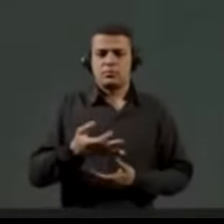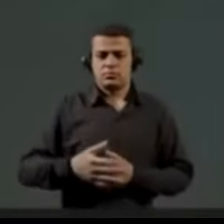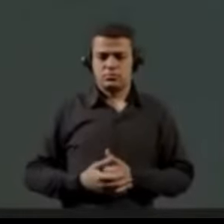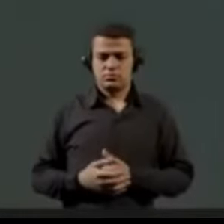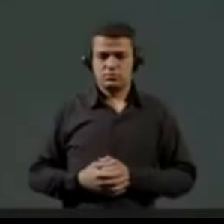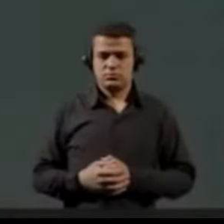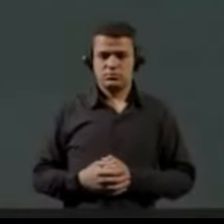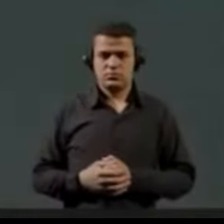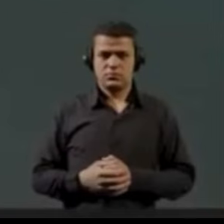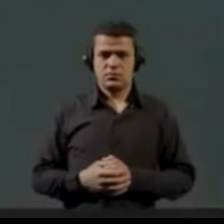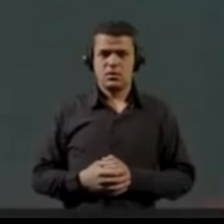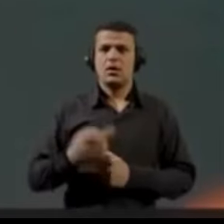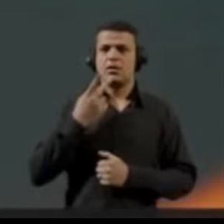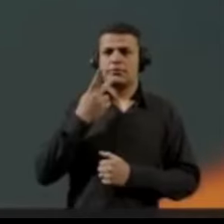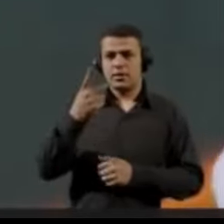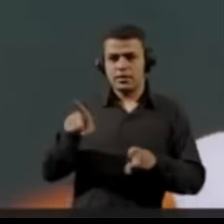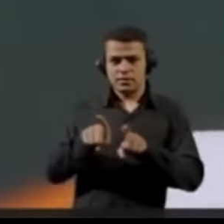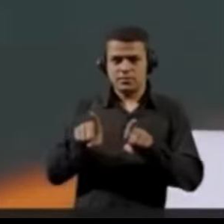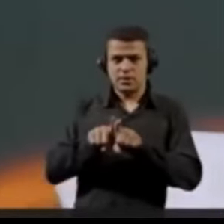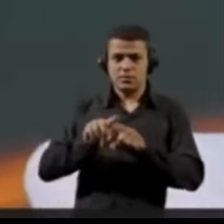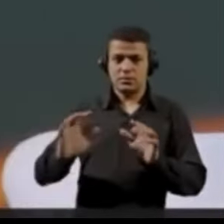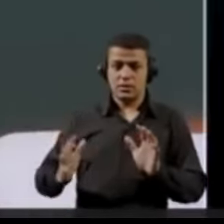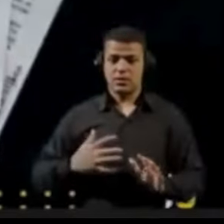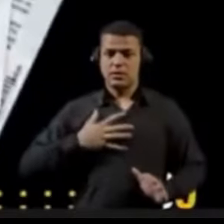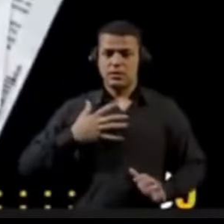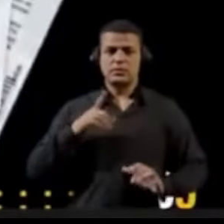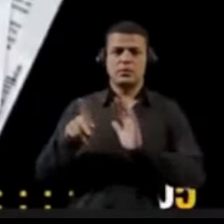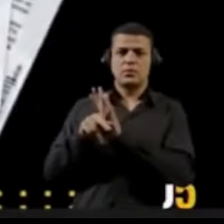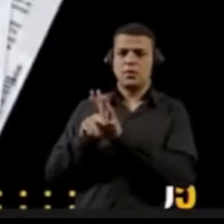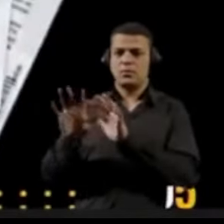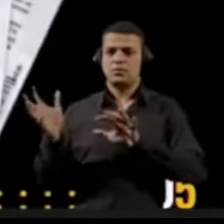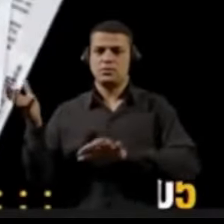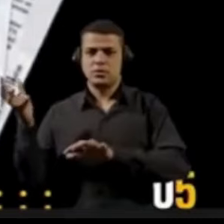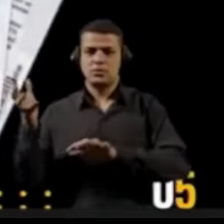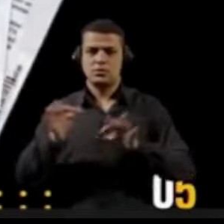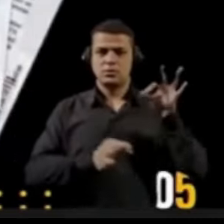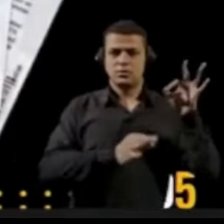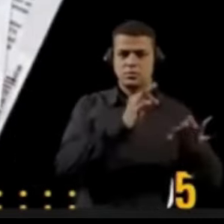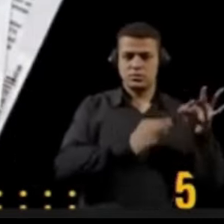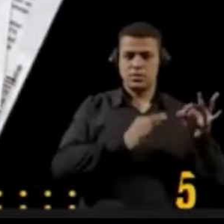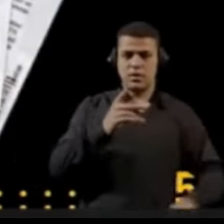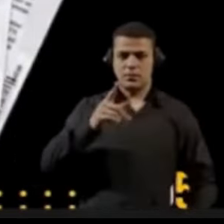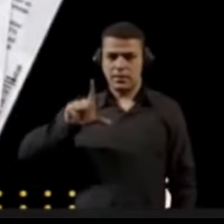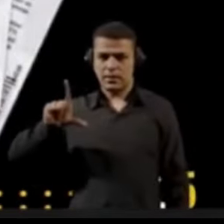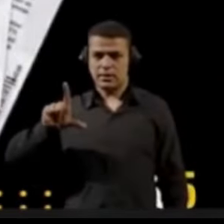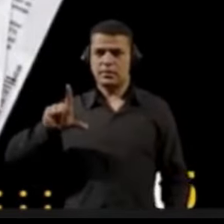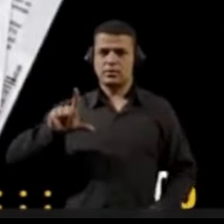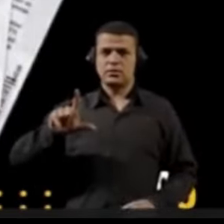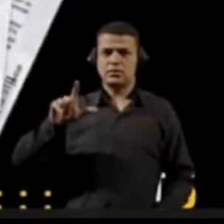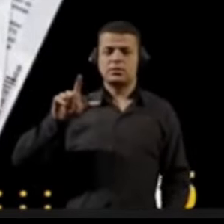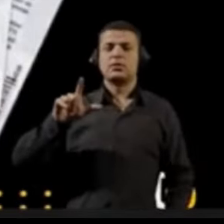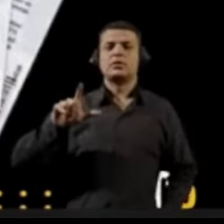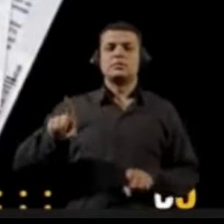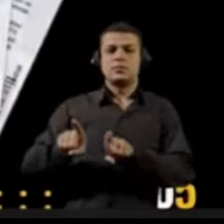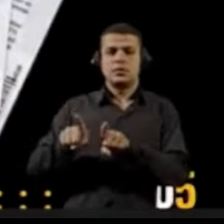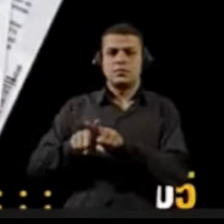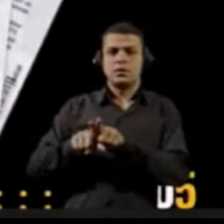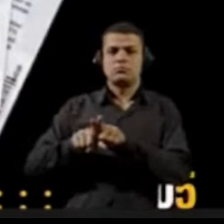reação do Poder Judiciário e aqui a reação do Legislativo. PL da censura, o PL das fake news está em trâmite